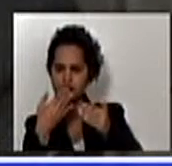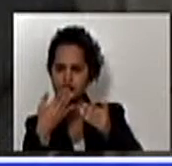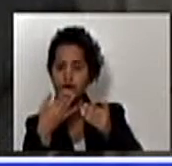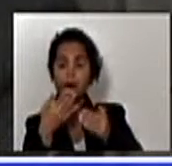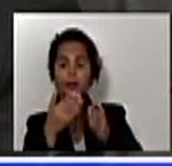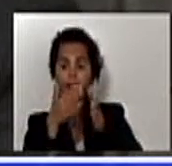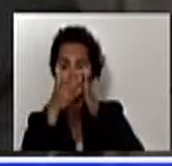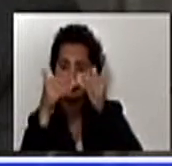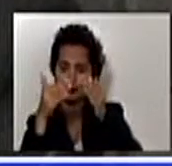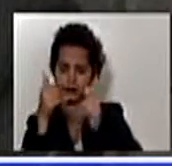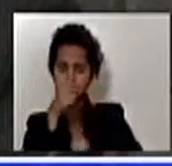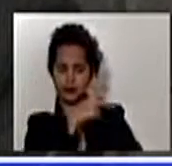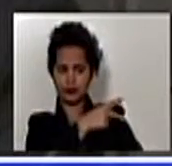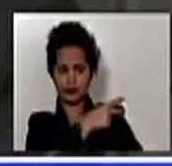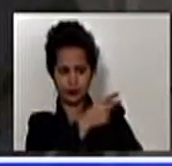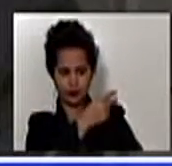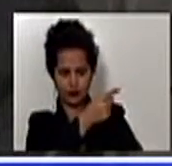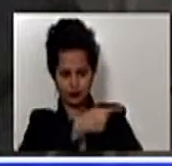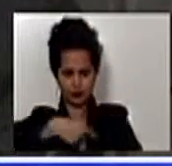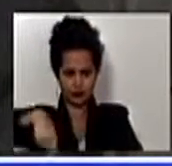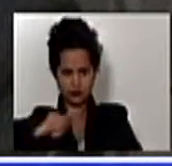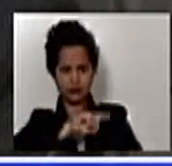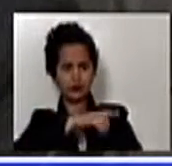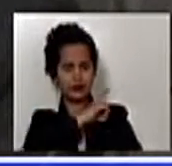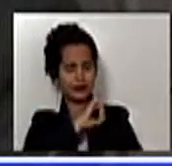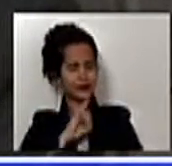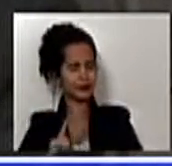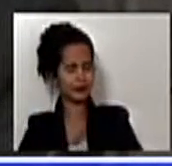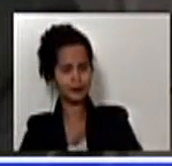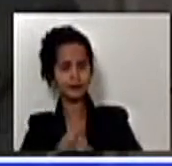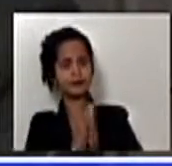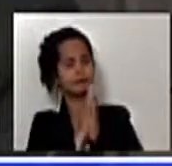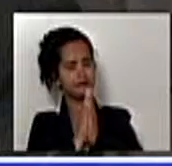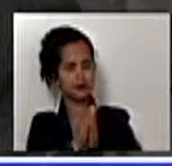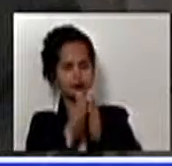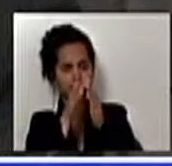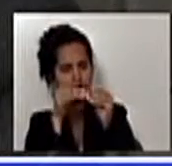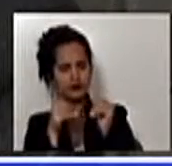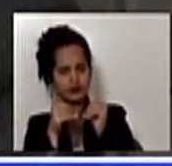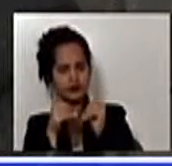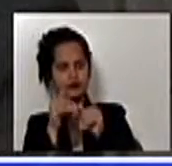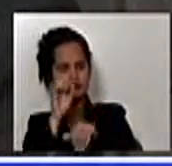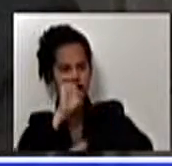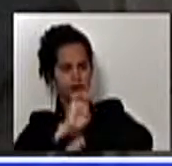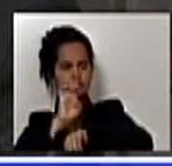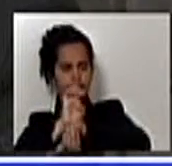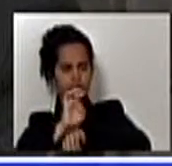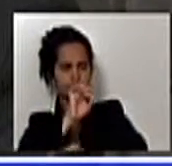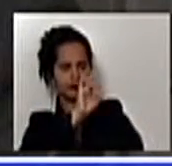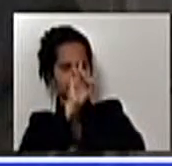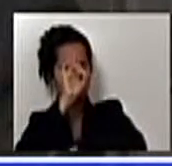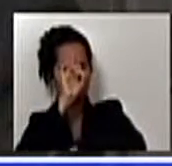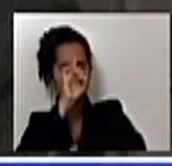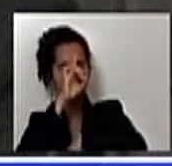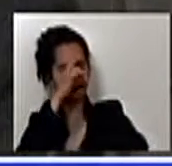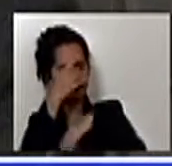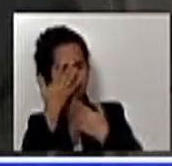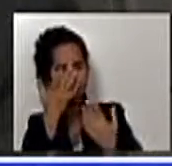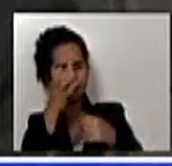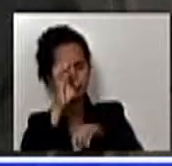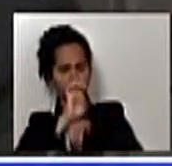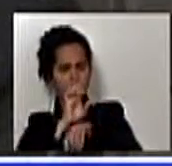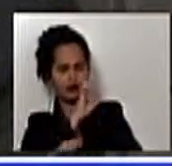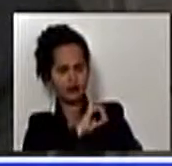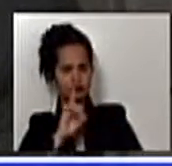a Vossa Excelência, eu rogo aos deputados estaduais que tenham essa sensibilidade no